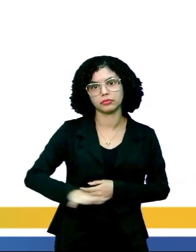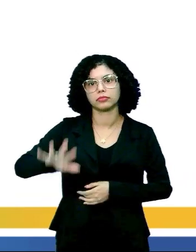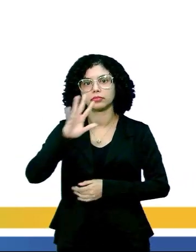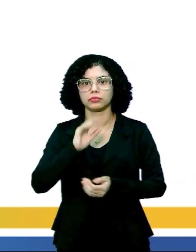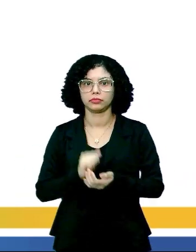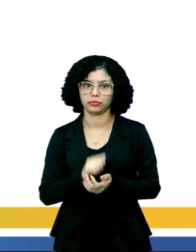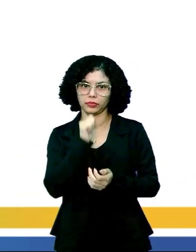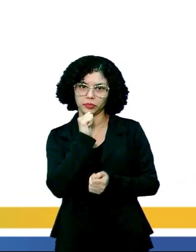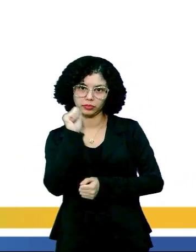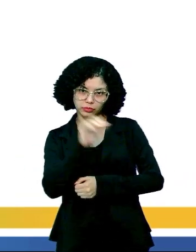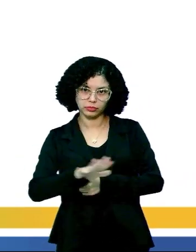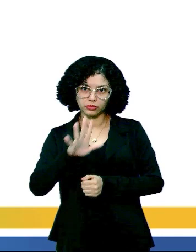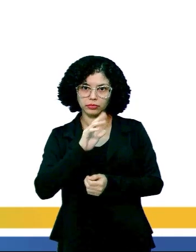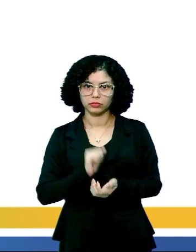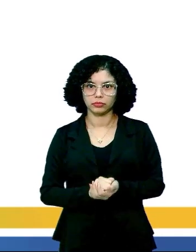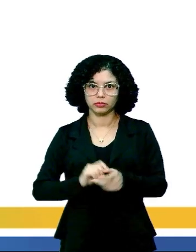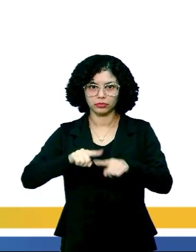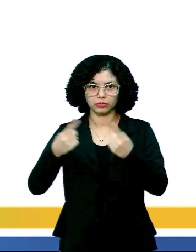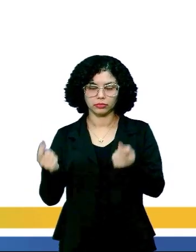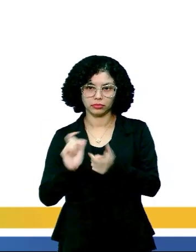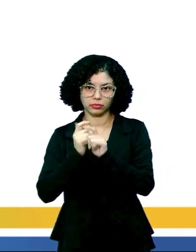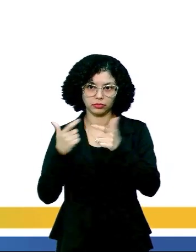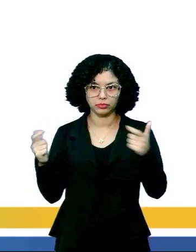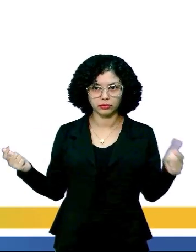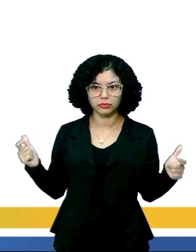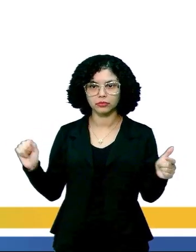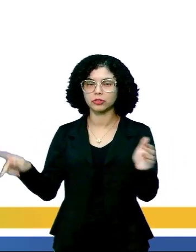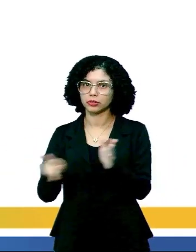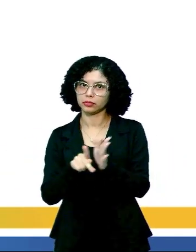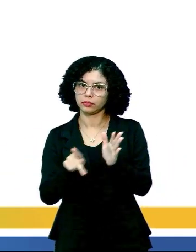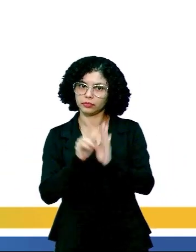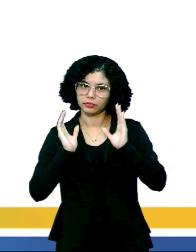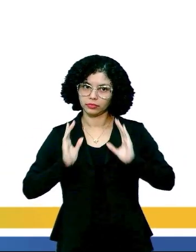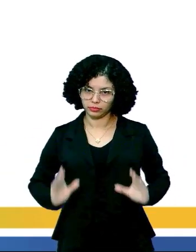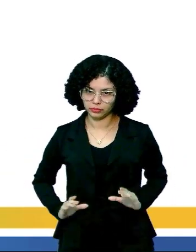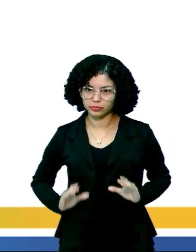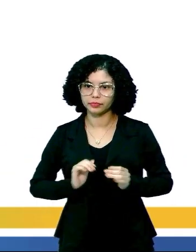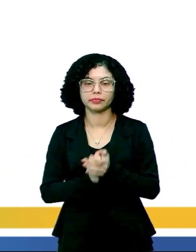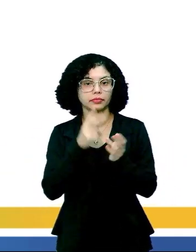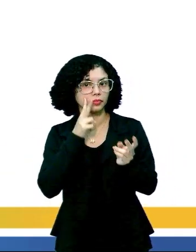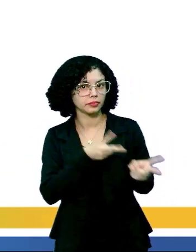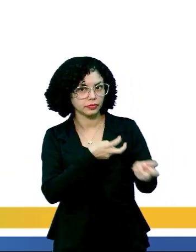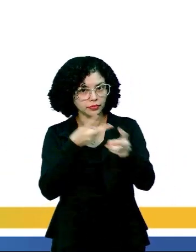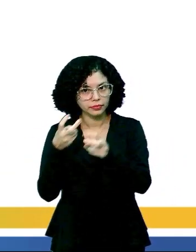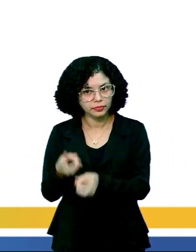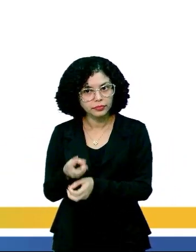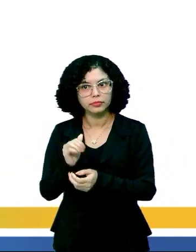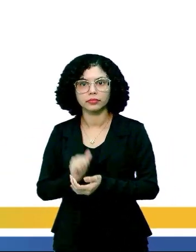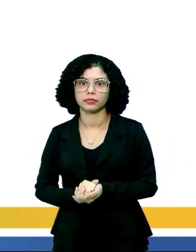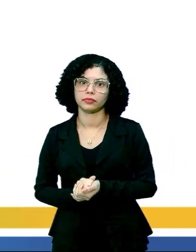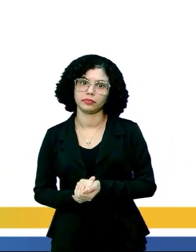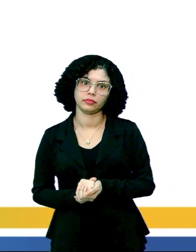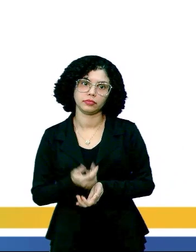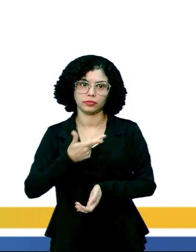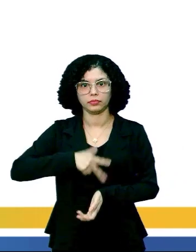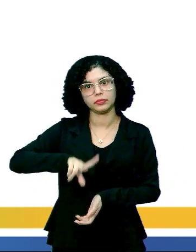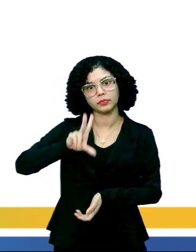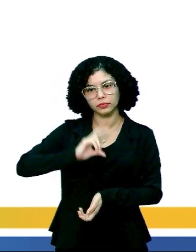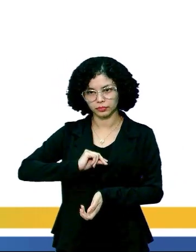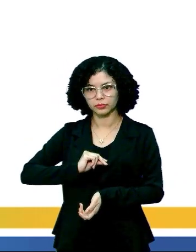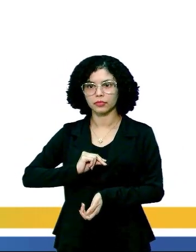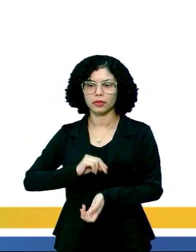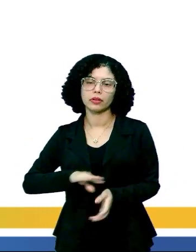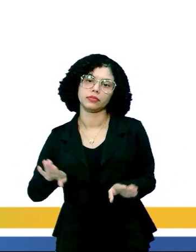a nacionalidade torna-se mais extensa do que a cidadania. Verificou-se que, no caso de portugueses,